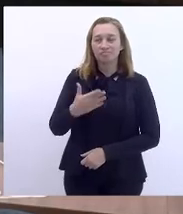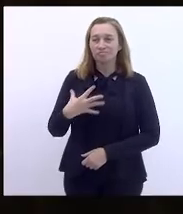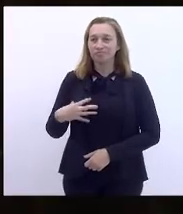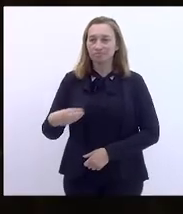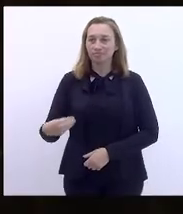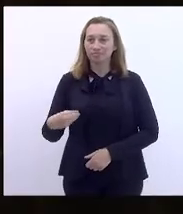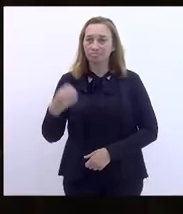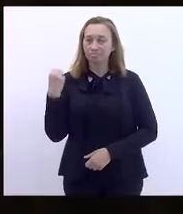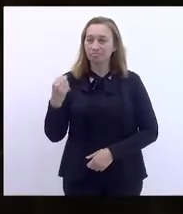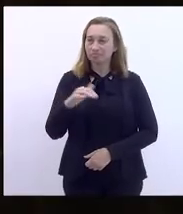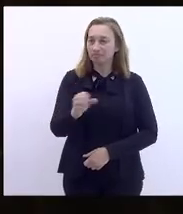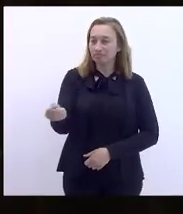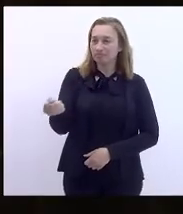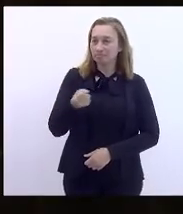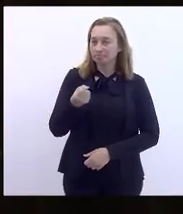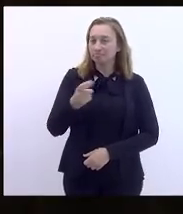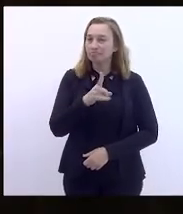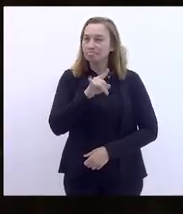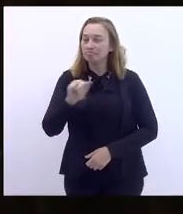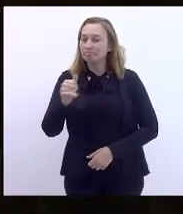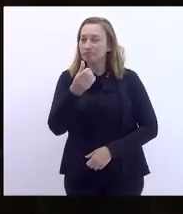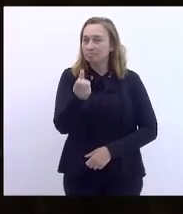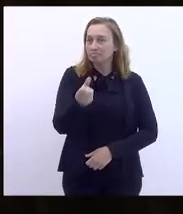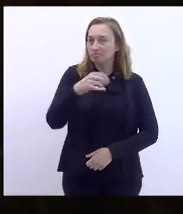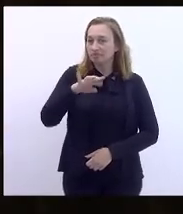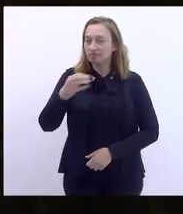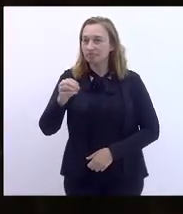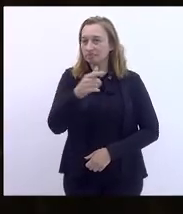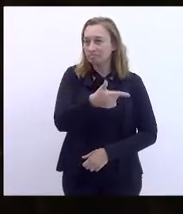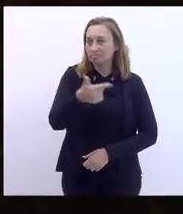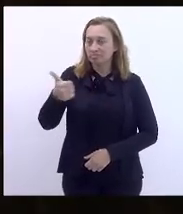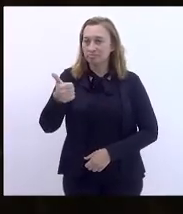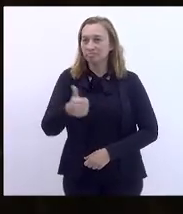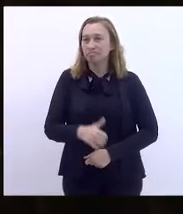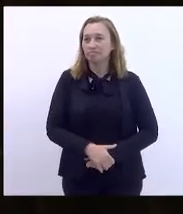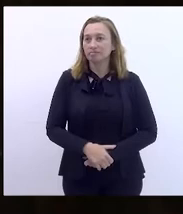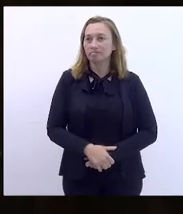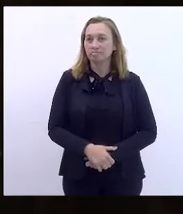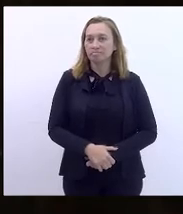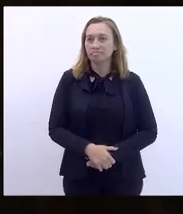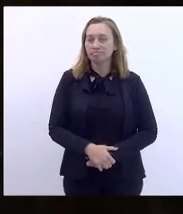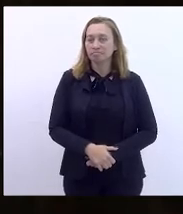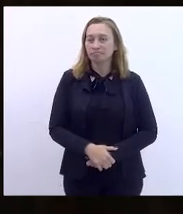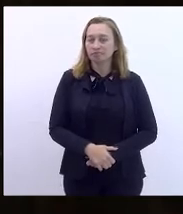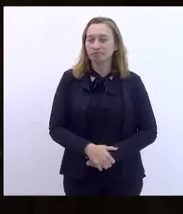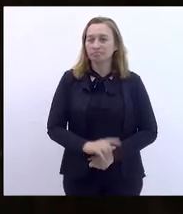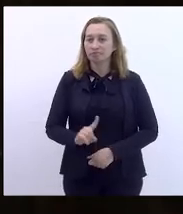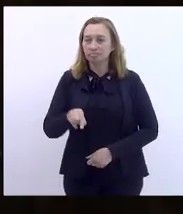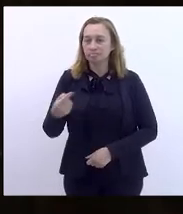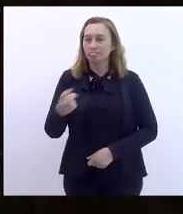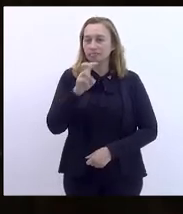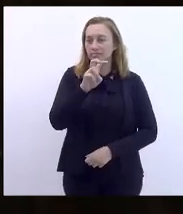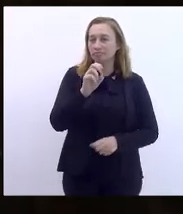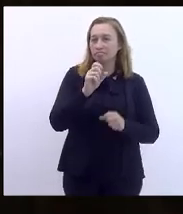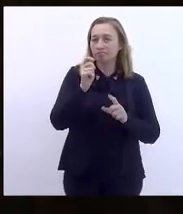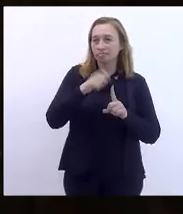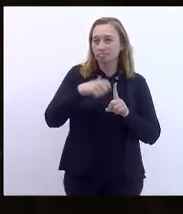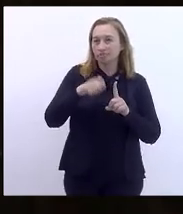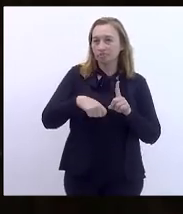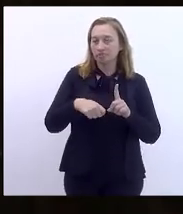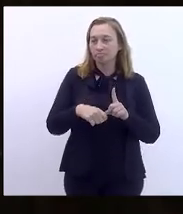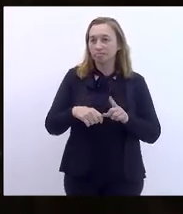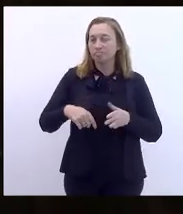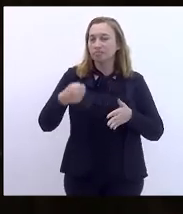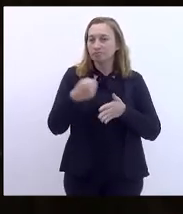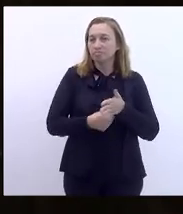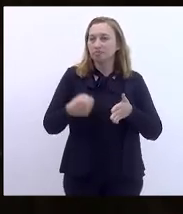filho foi chacinado no dia seis de maio de dois mil e 21 e depois de cinco meses eu me levanto para